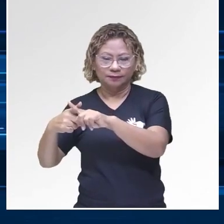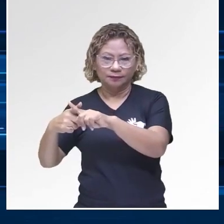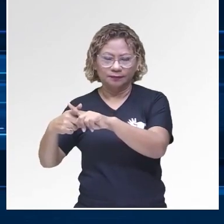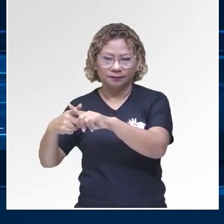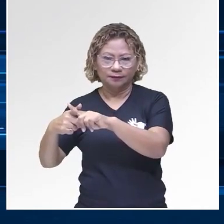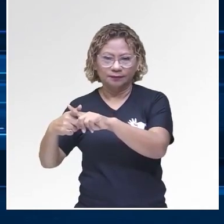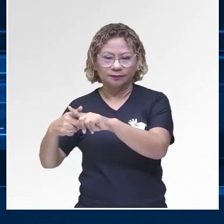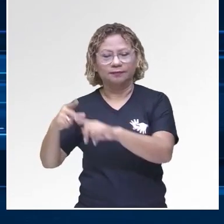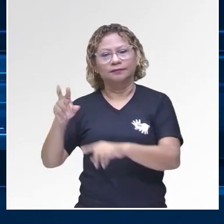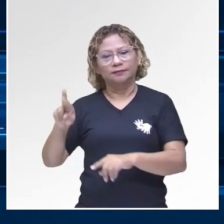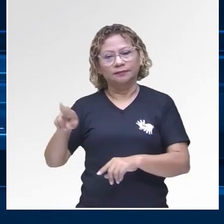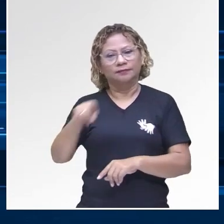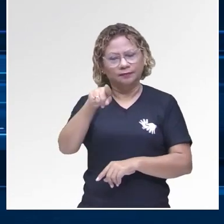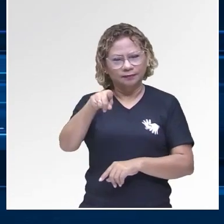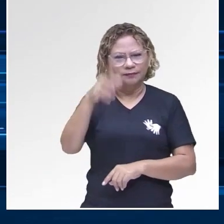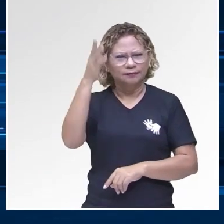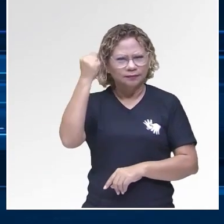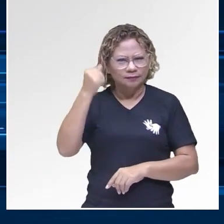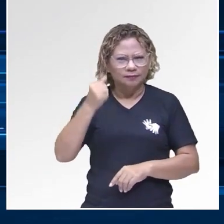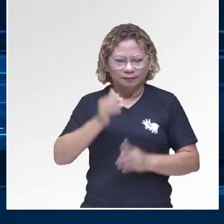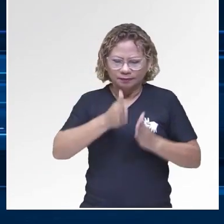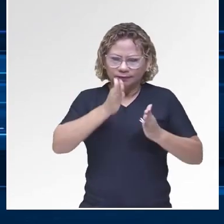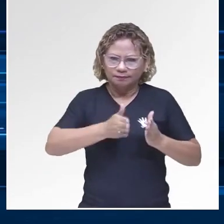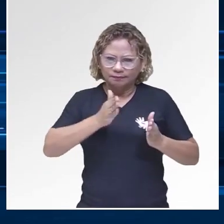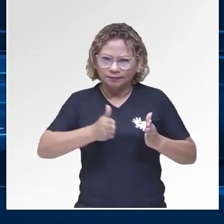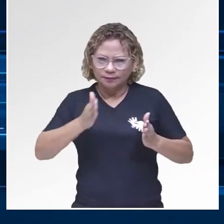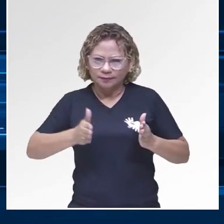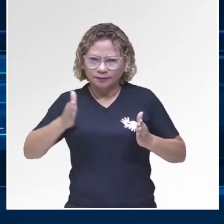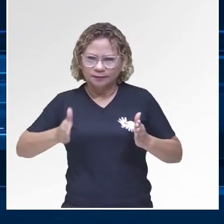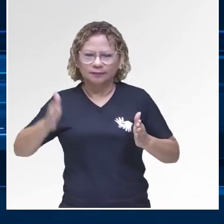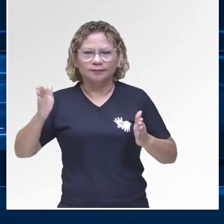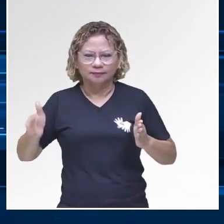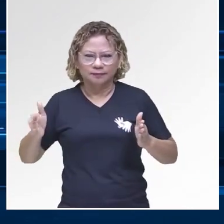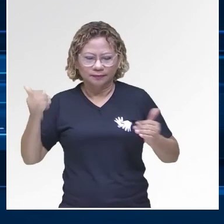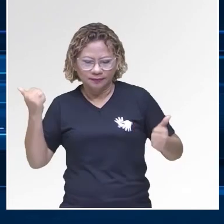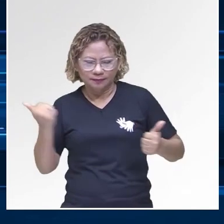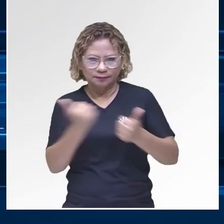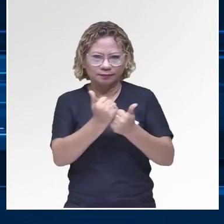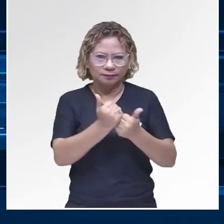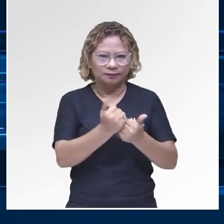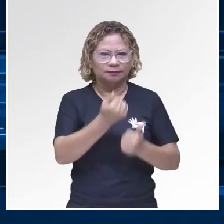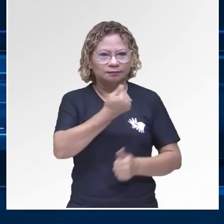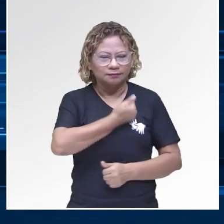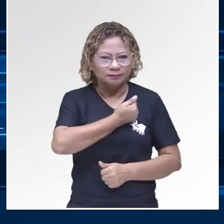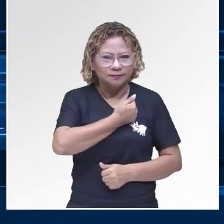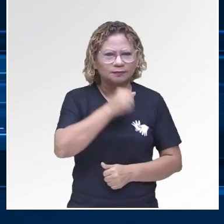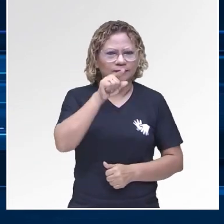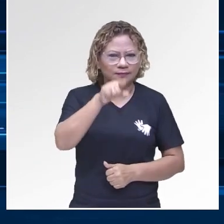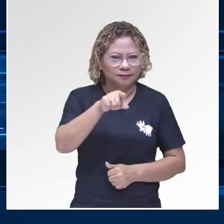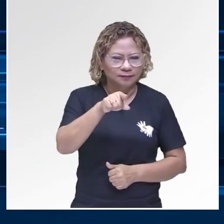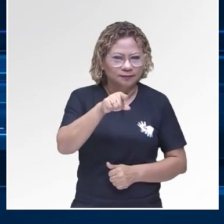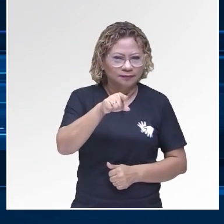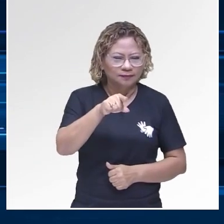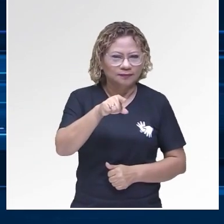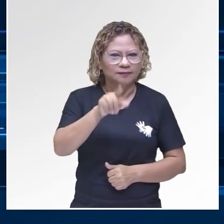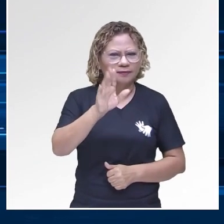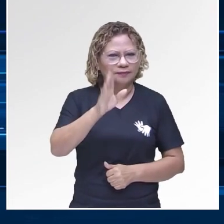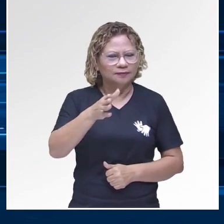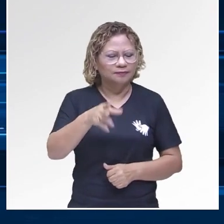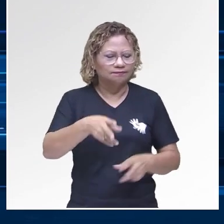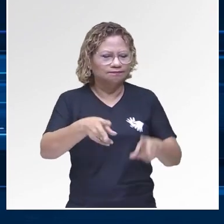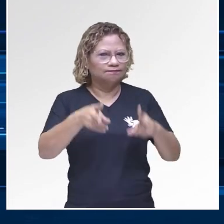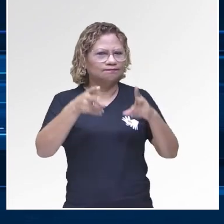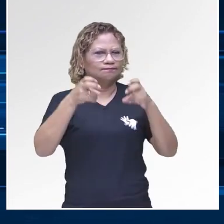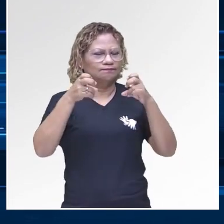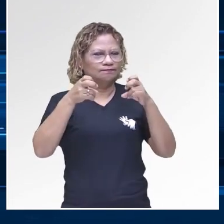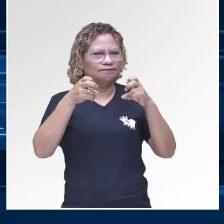você, identificando a razão, identificando o primeiro termo, sabendo quem são os números de termos, você vai encontrar o